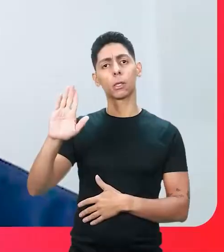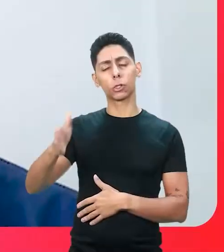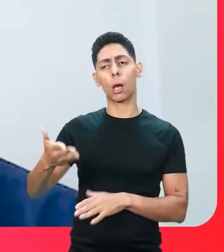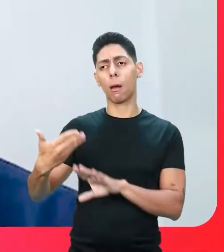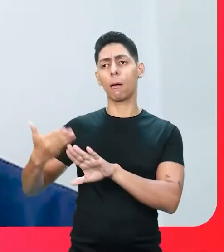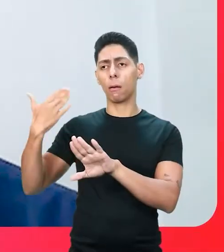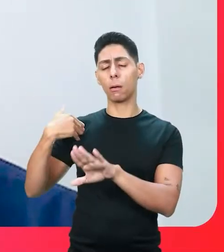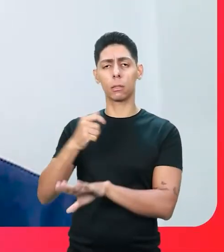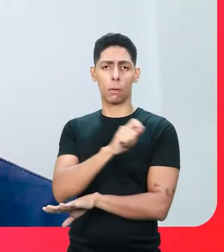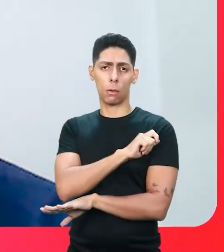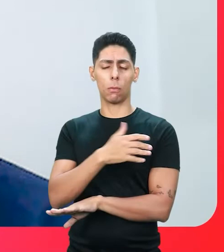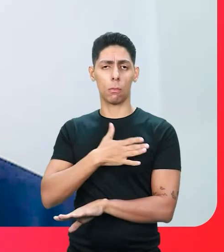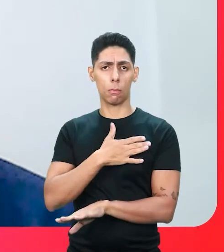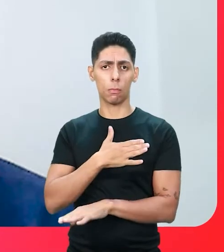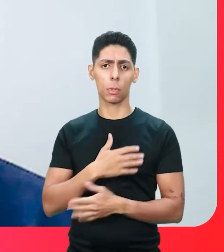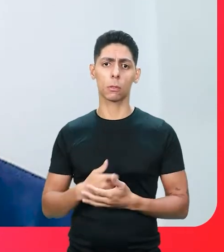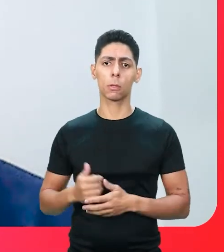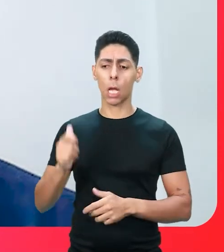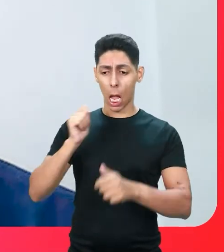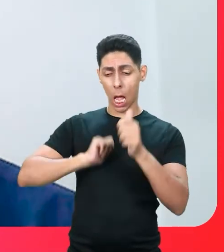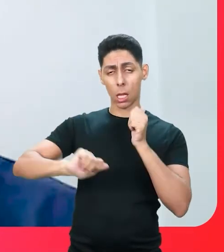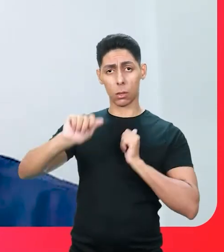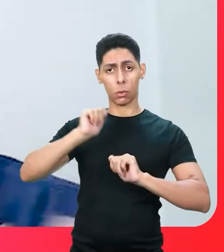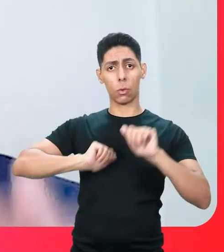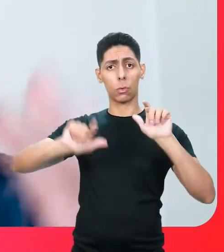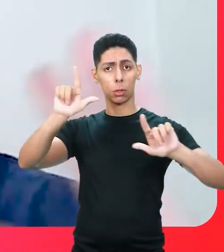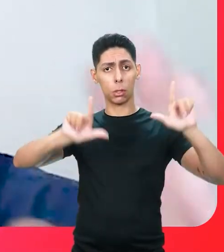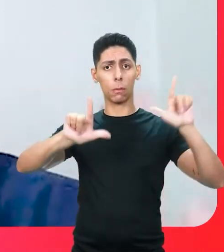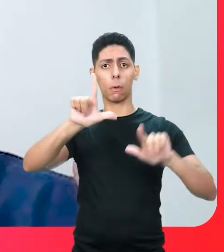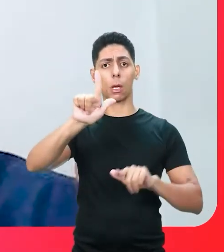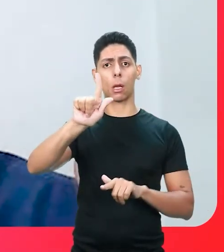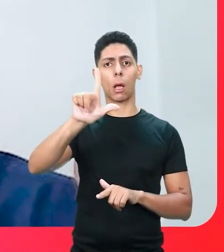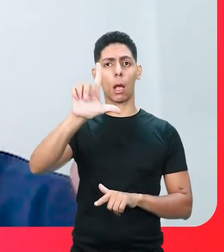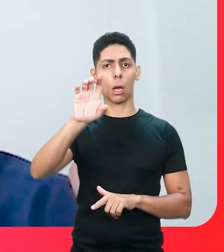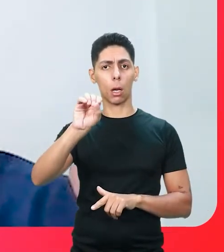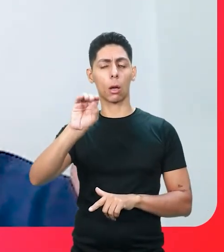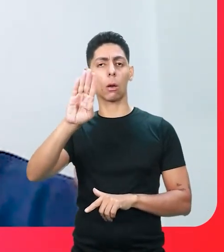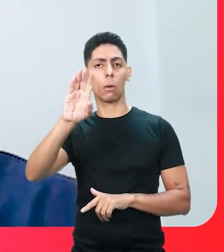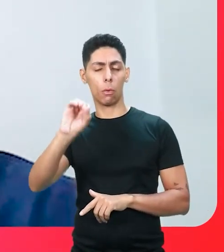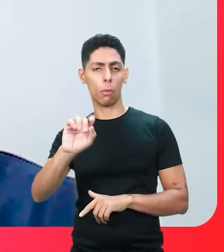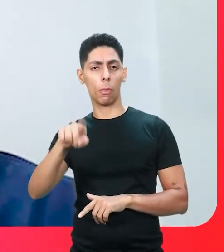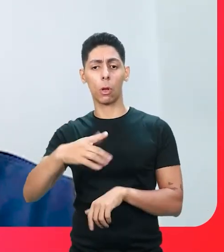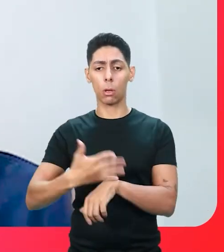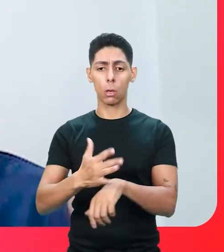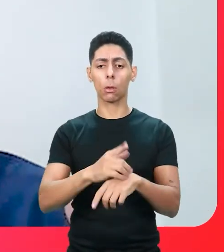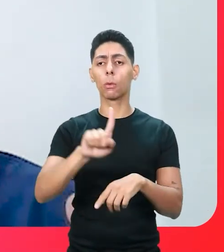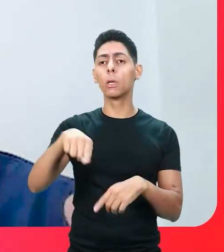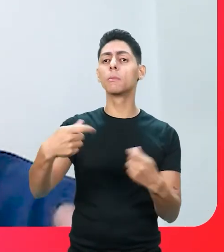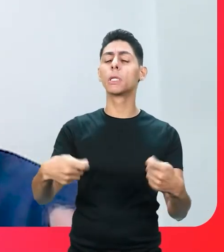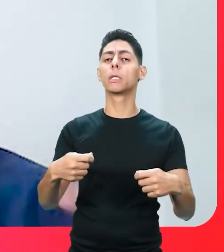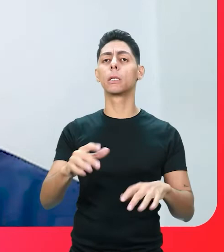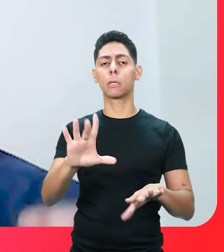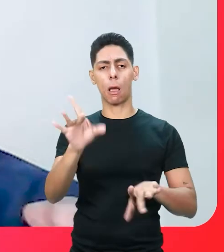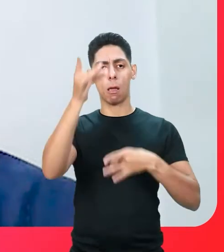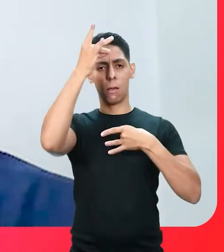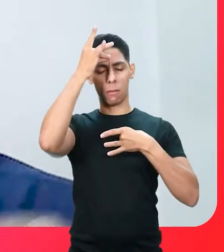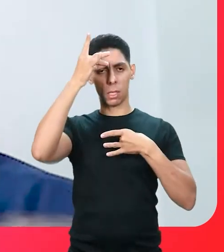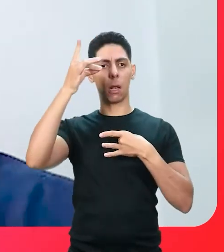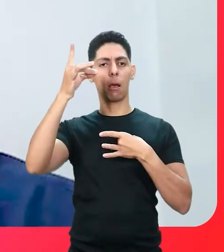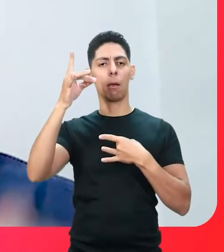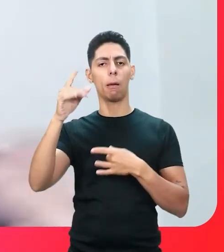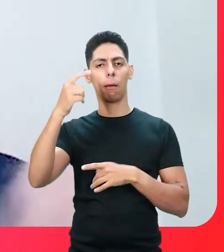aluno, atores da TV Globo, que eu treino para... quando eles têm que viver personagens de políticos,